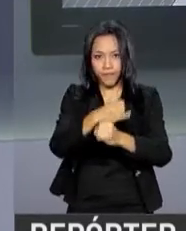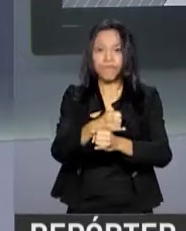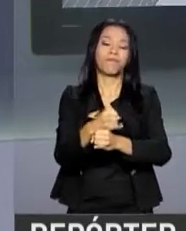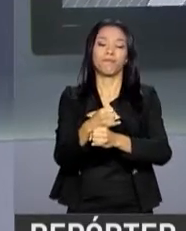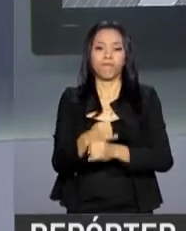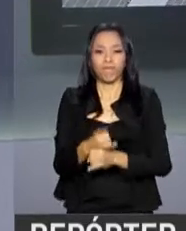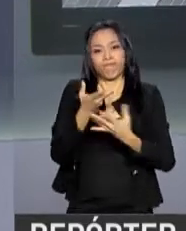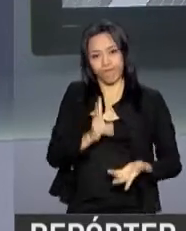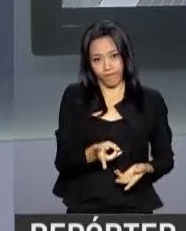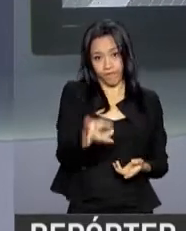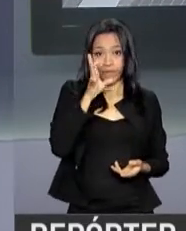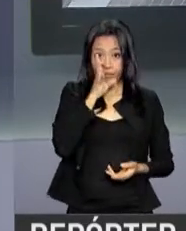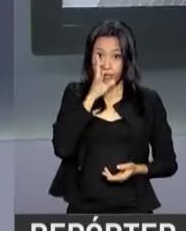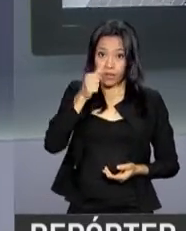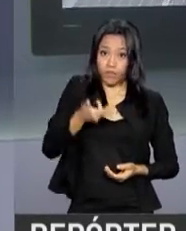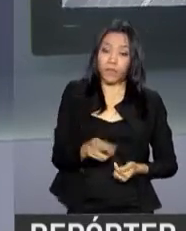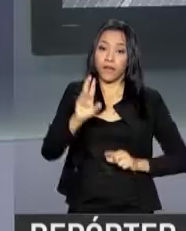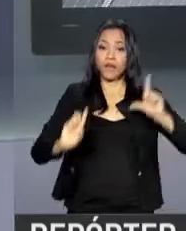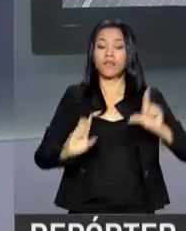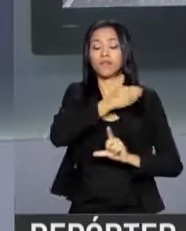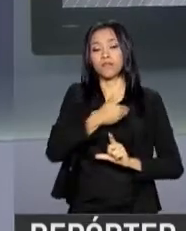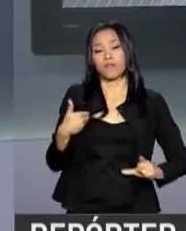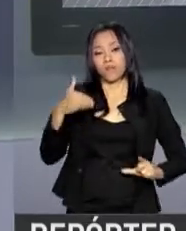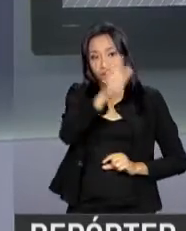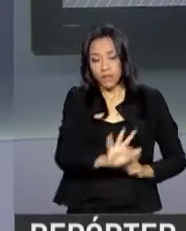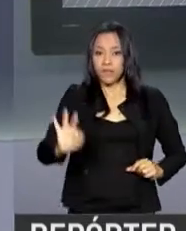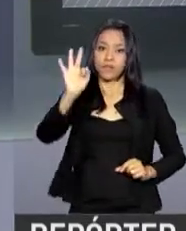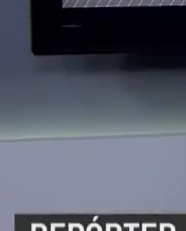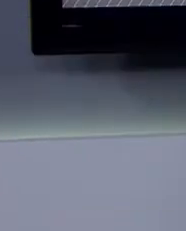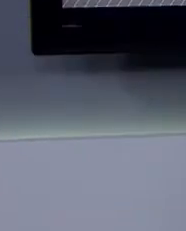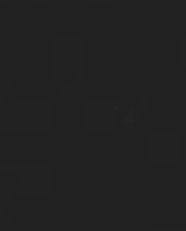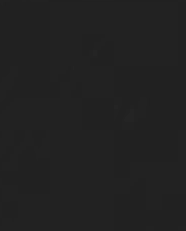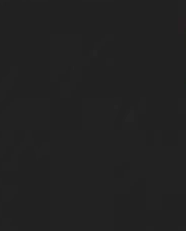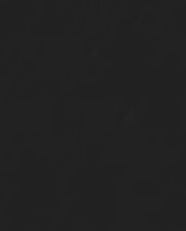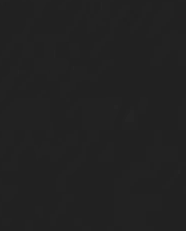da nbr na internet continue na nbr a tv do governo federal